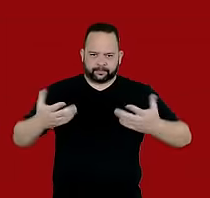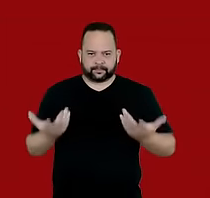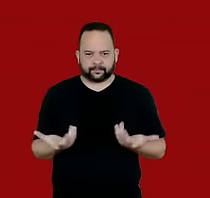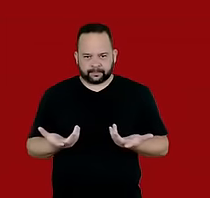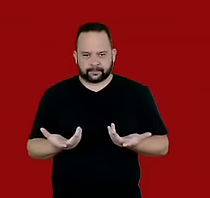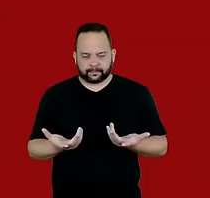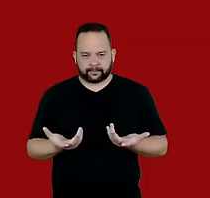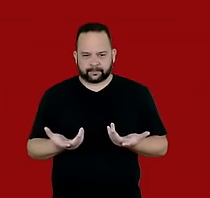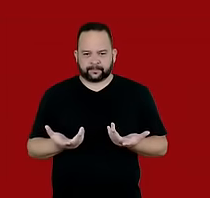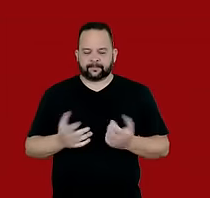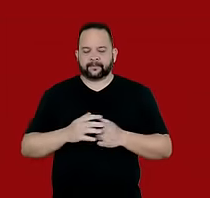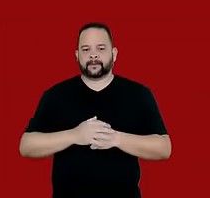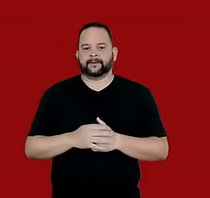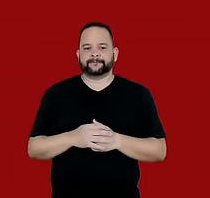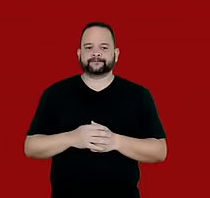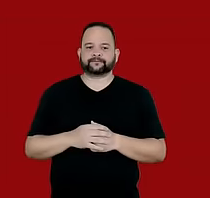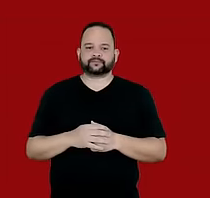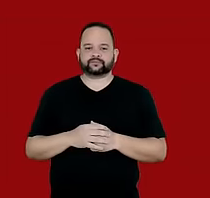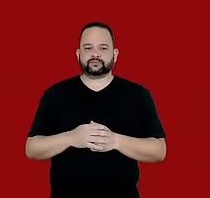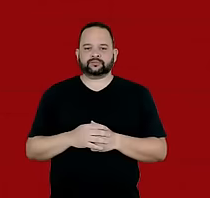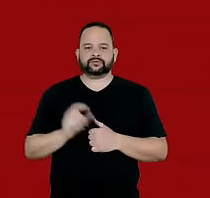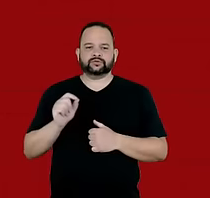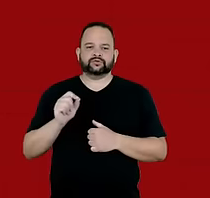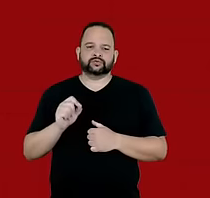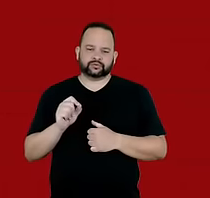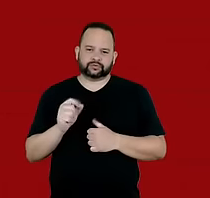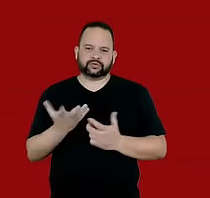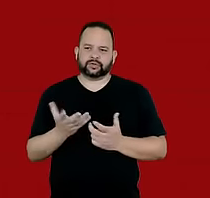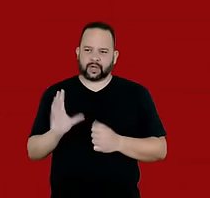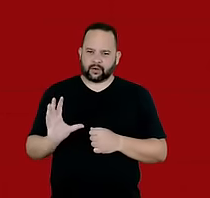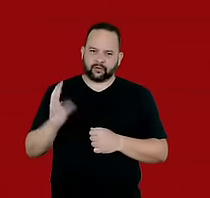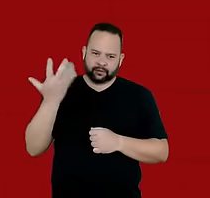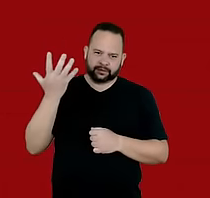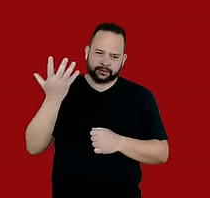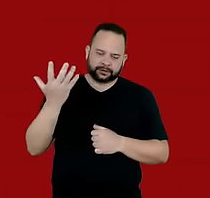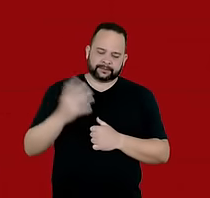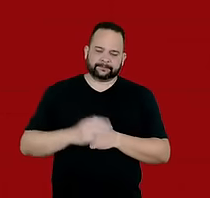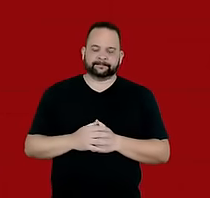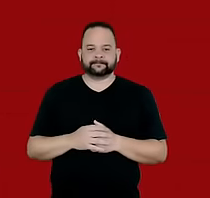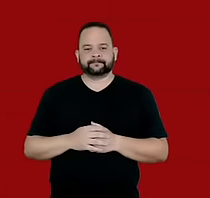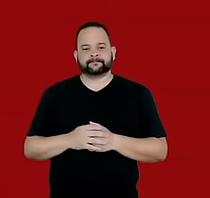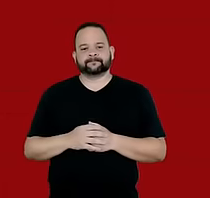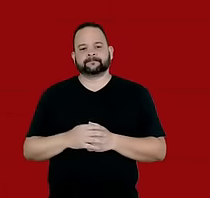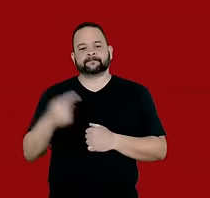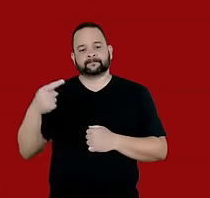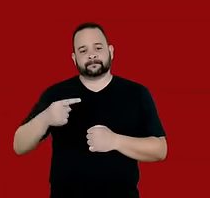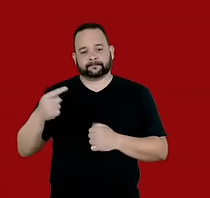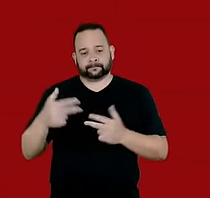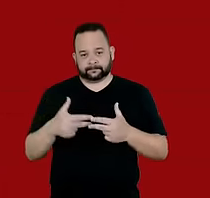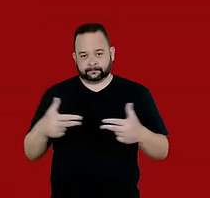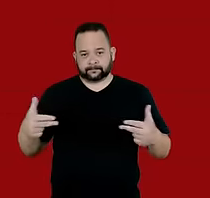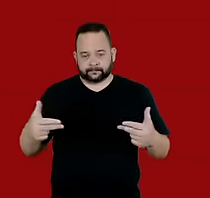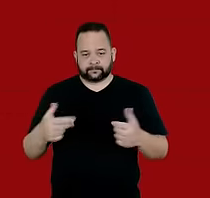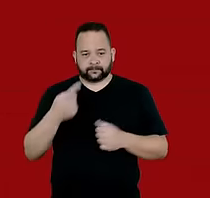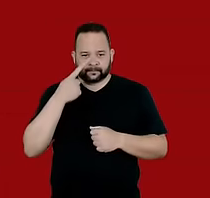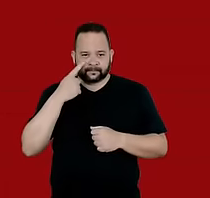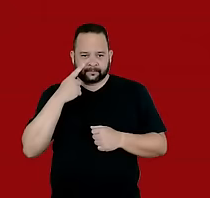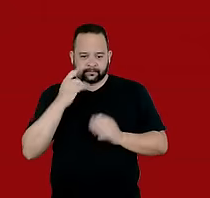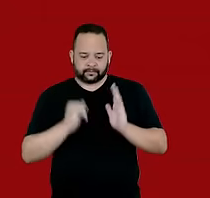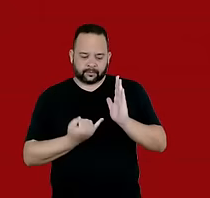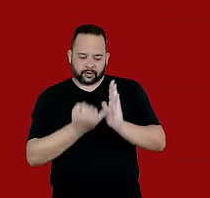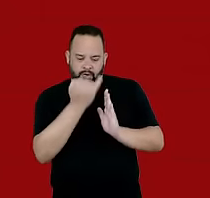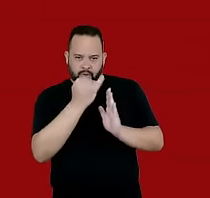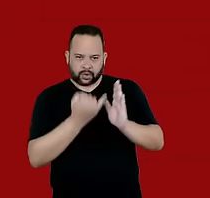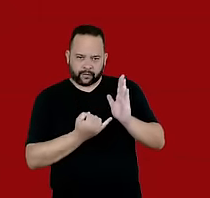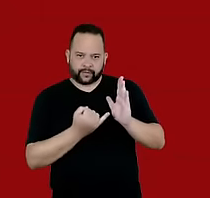forças que estavam empurrando essa desinflação Global Então a primeira coisa que a gente vai fazer é olhar desinflação global e dizer olha existem